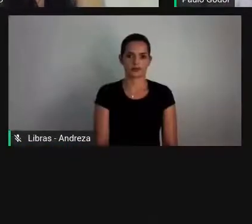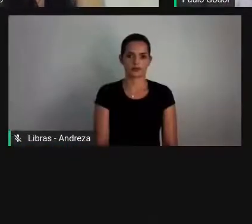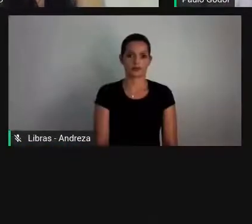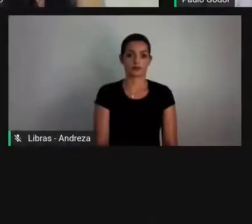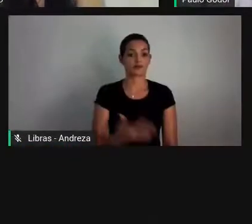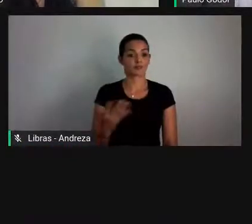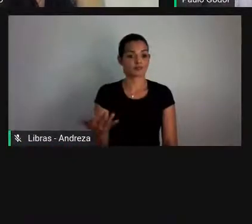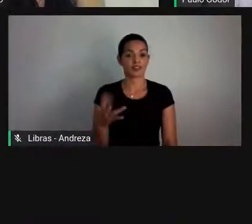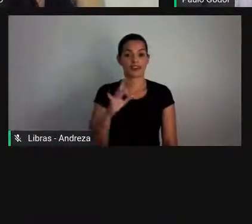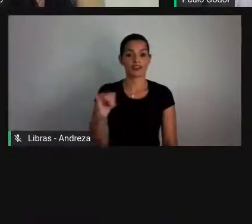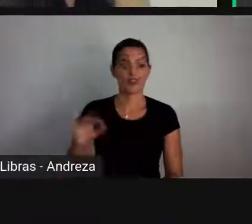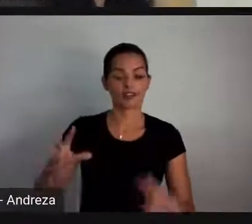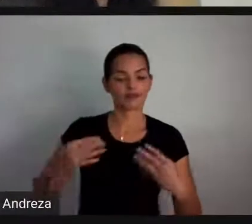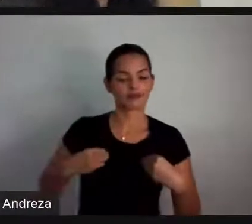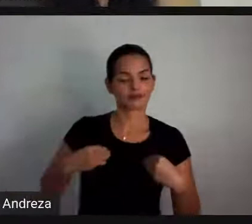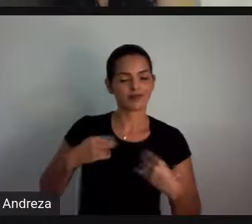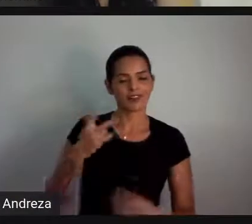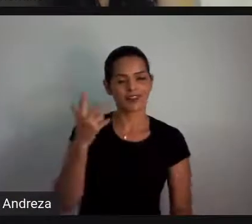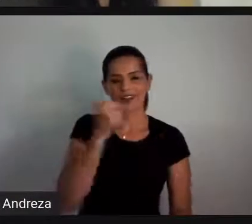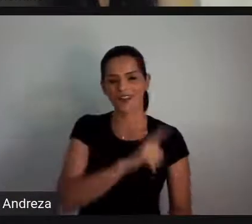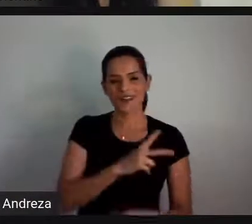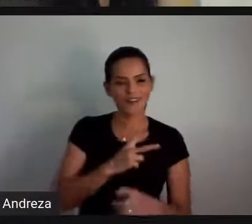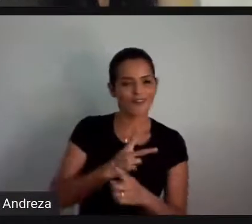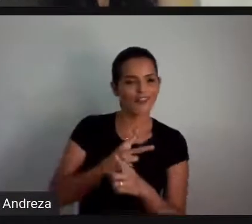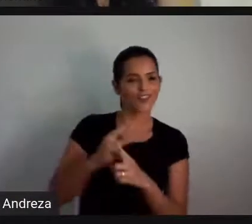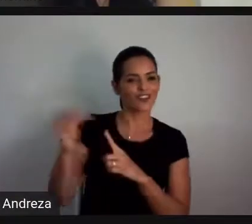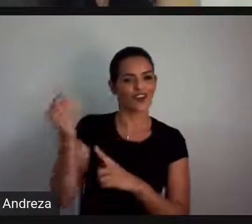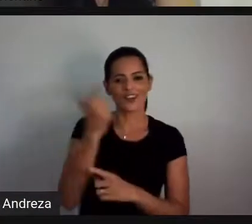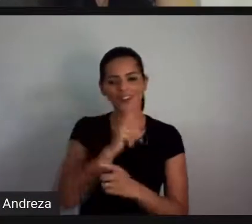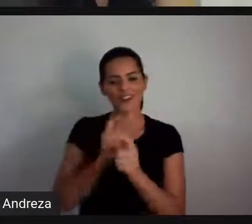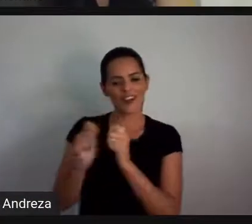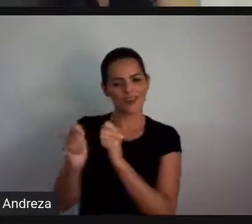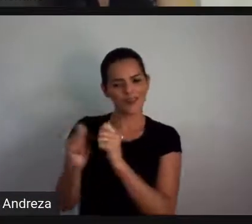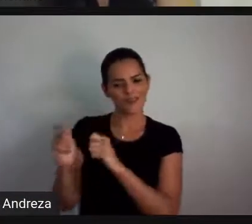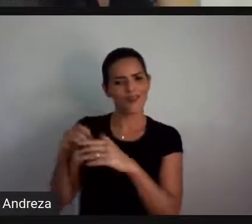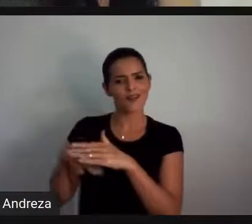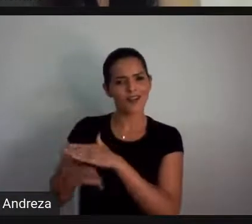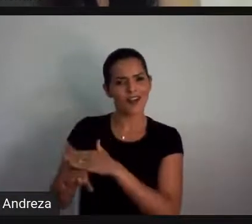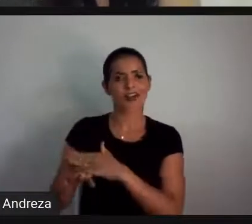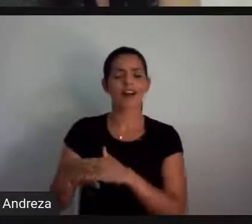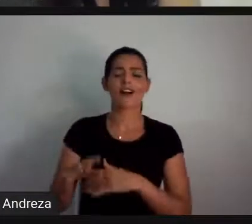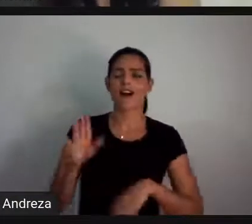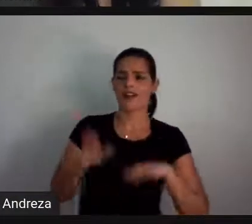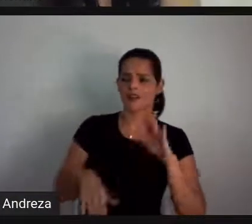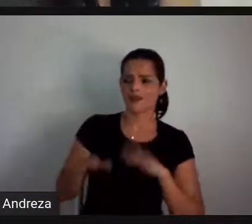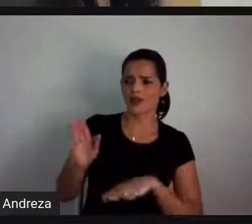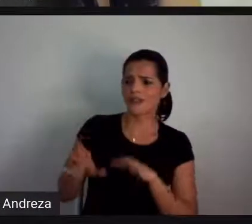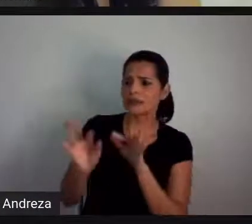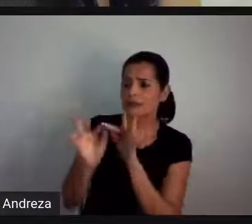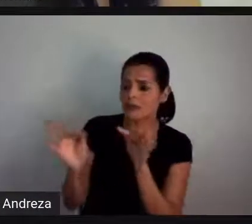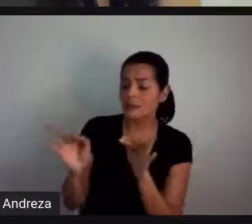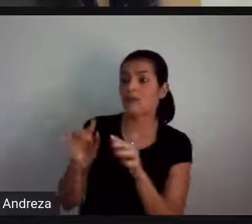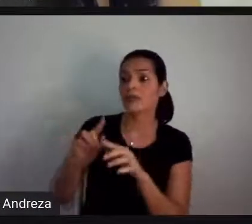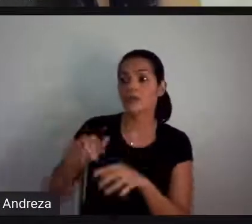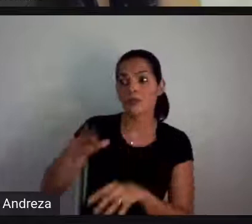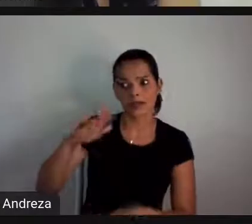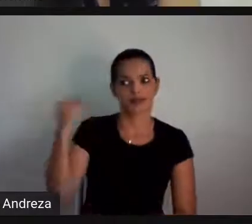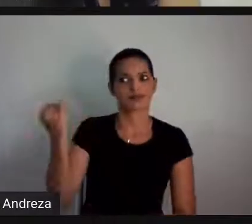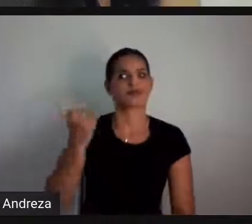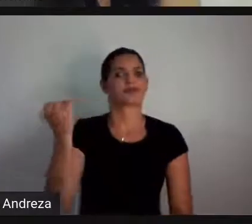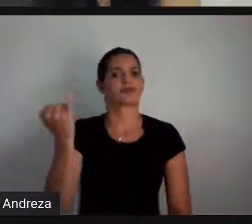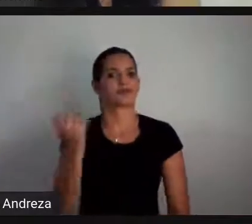saboreando essa vitória. Às vezes é uma pequena vitória, mas já é muito importante, né? Muito. A gente não pode ir